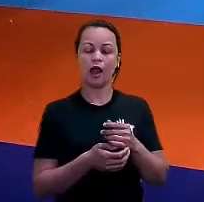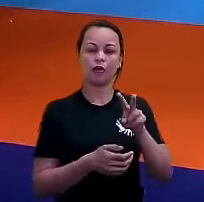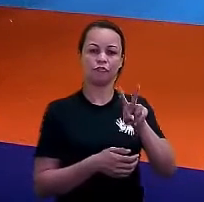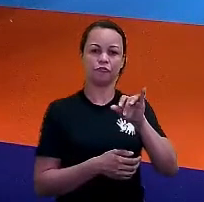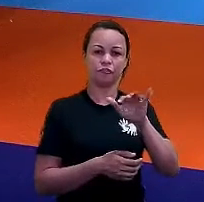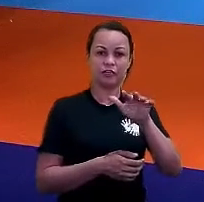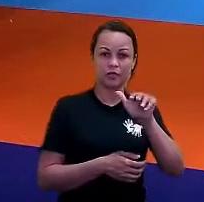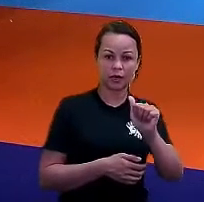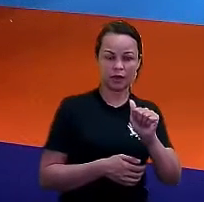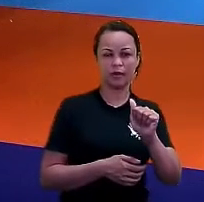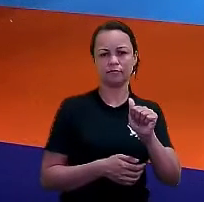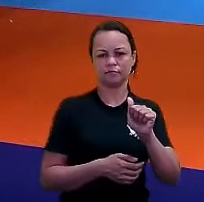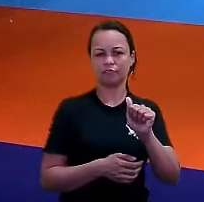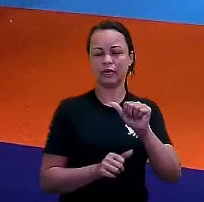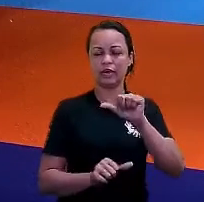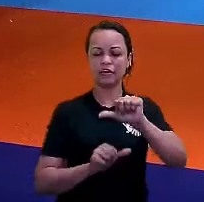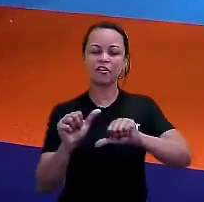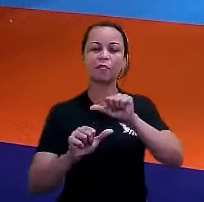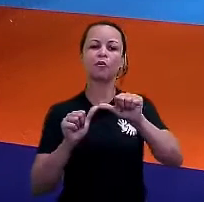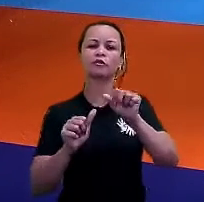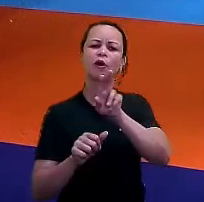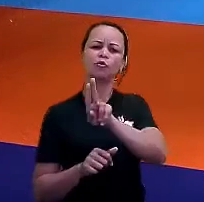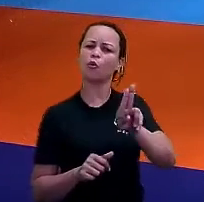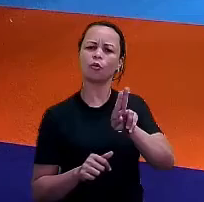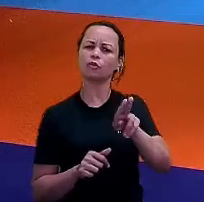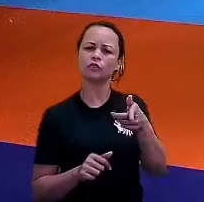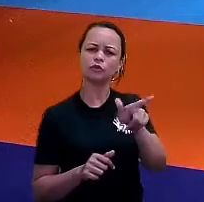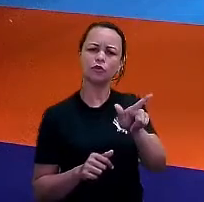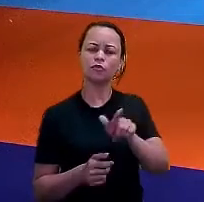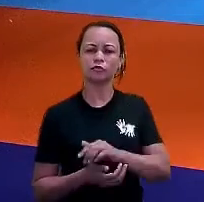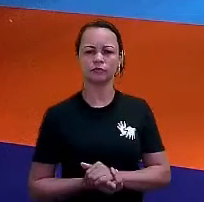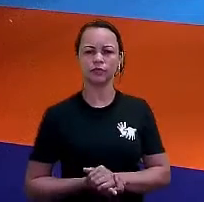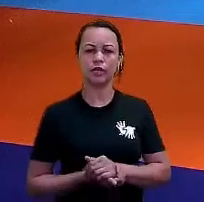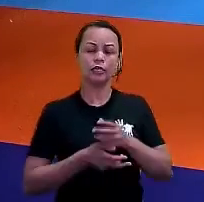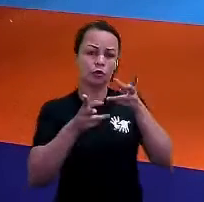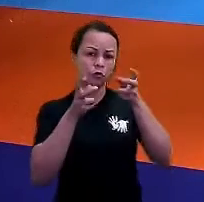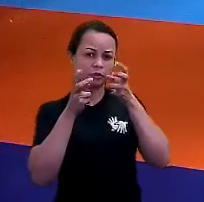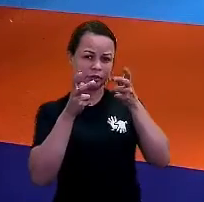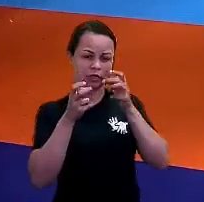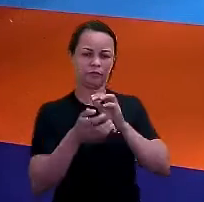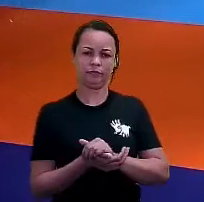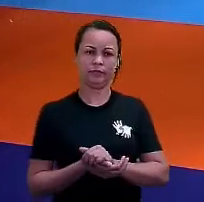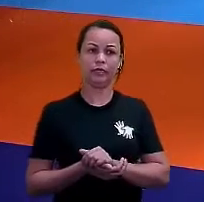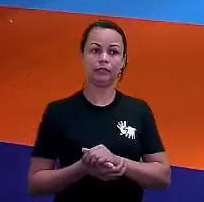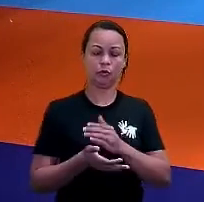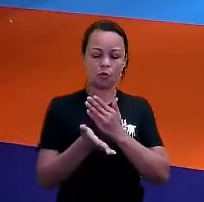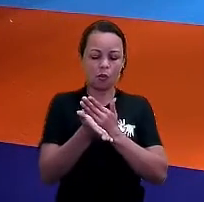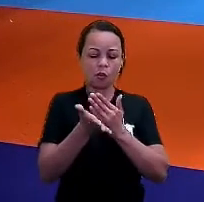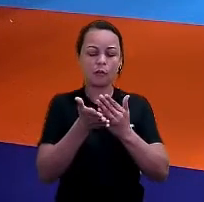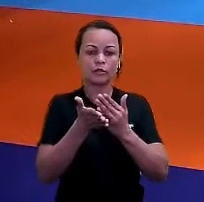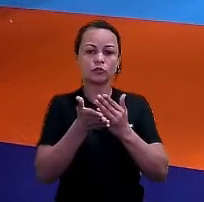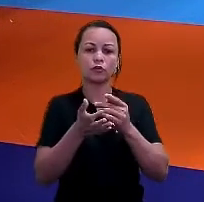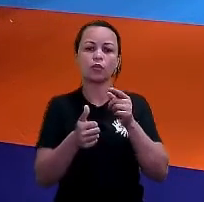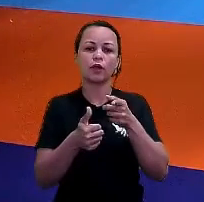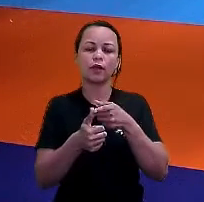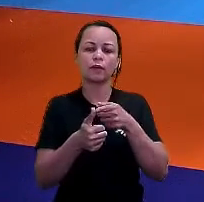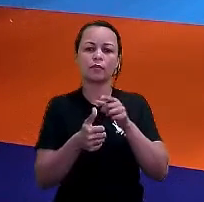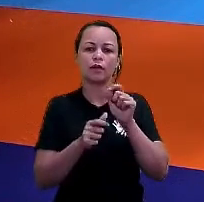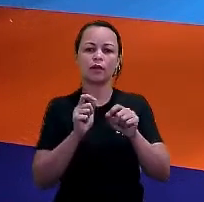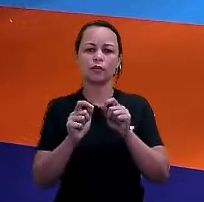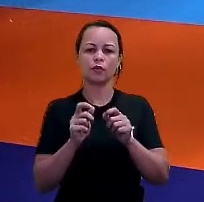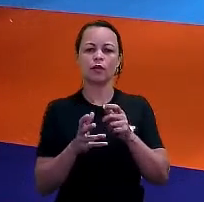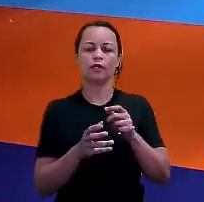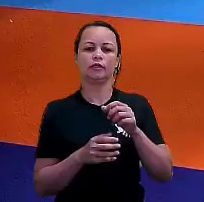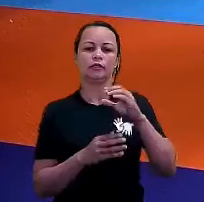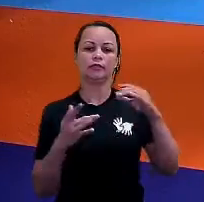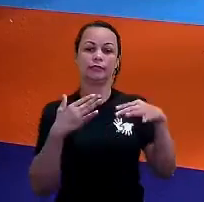ser elevada, ela vai mudar novamente de nome. Então vamos observar, olha, inicialmente é chamada de Cidade